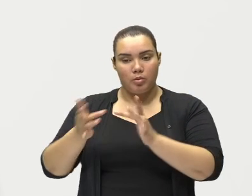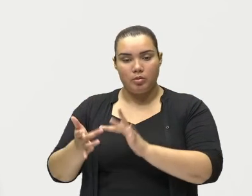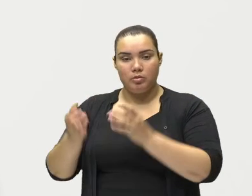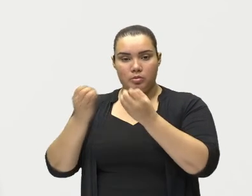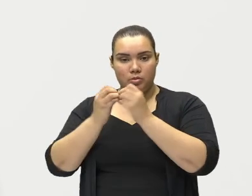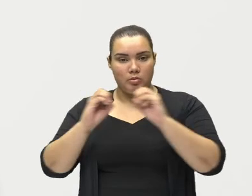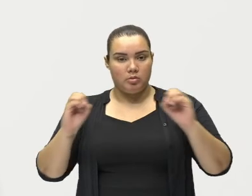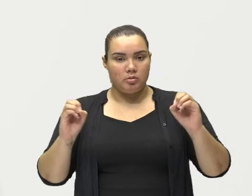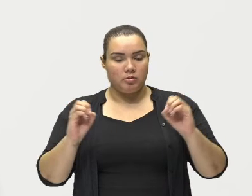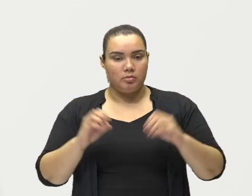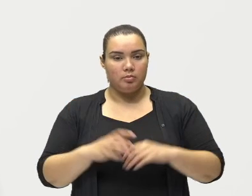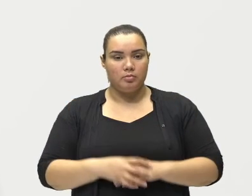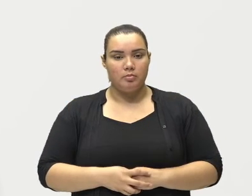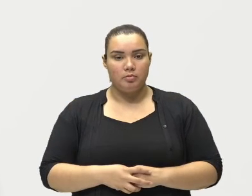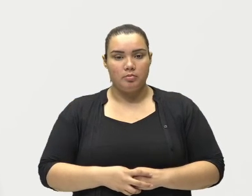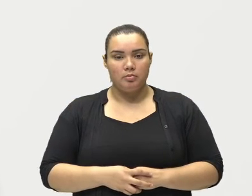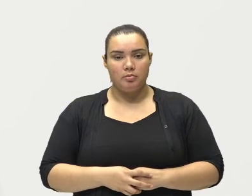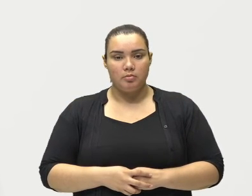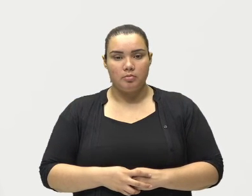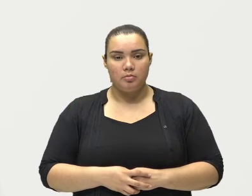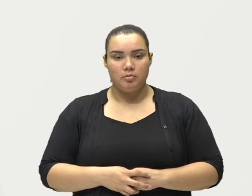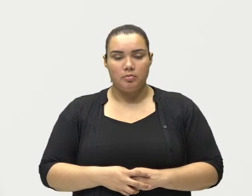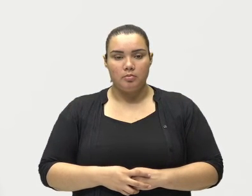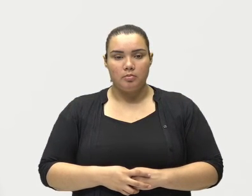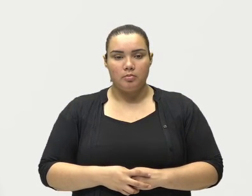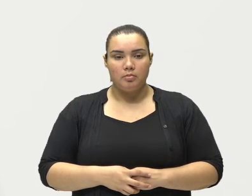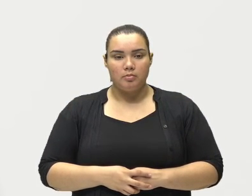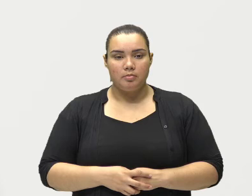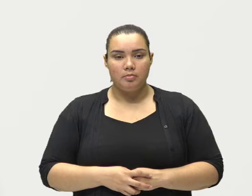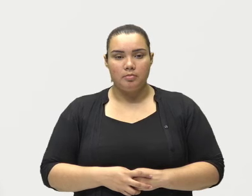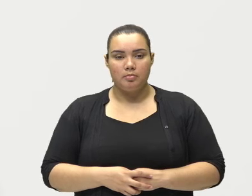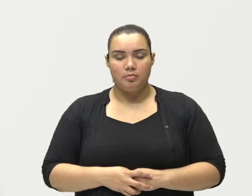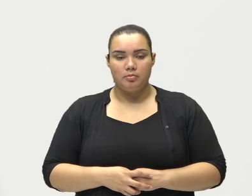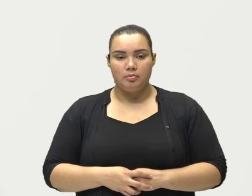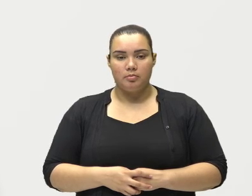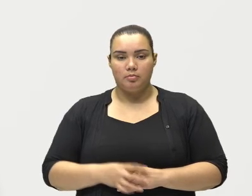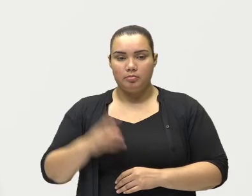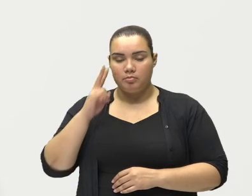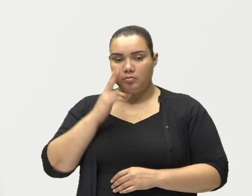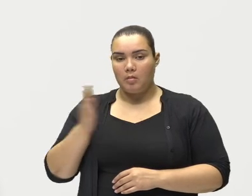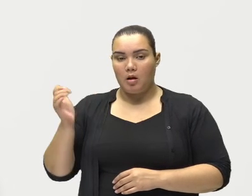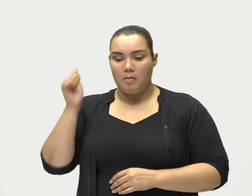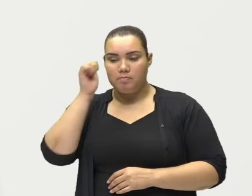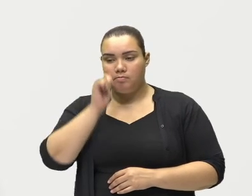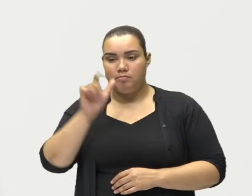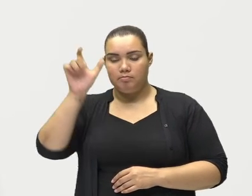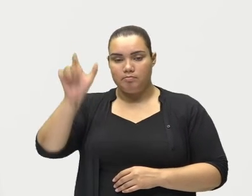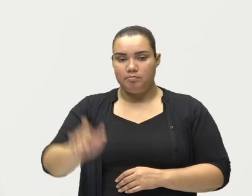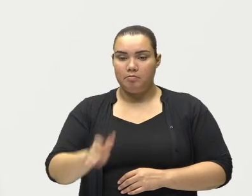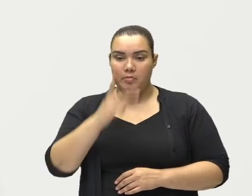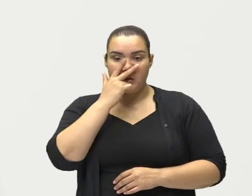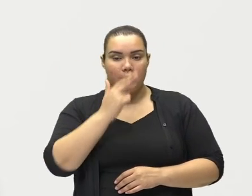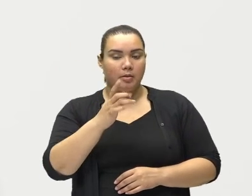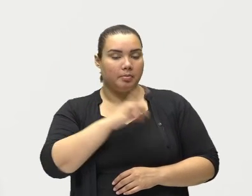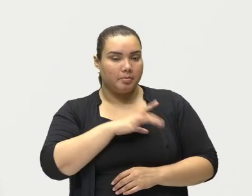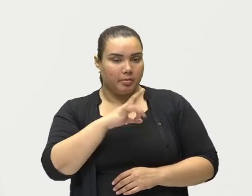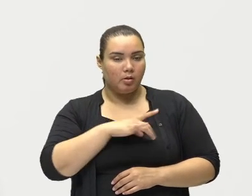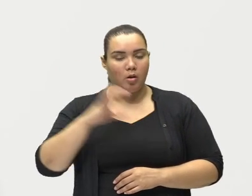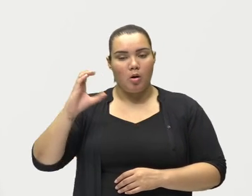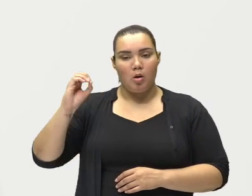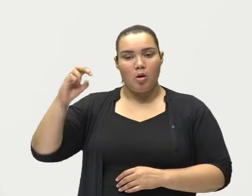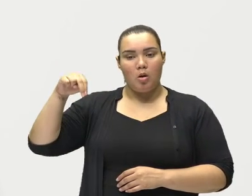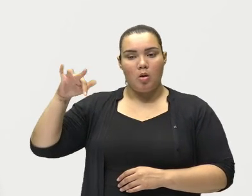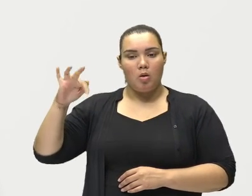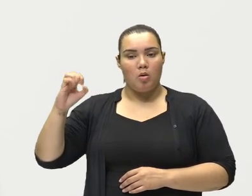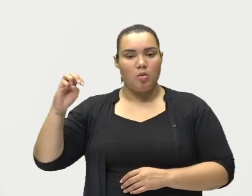orações. Olha aqui. Aqui, olha só. Né? A moça parecia amedrontada conforme. Vamos mudar